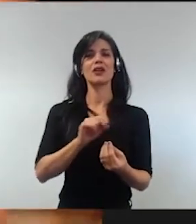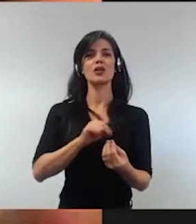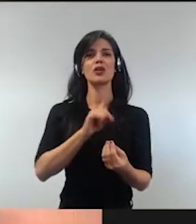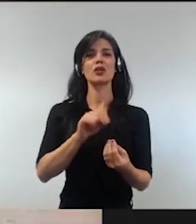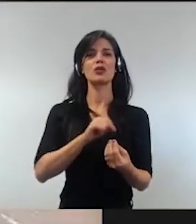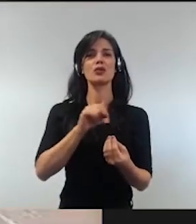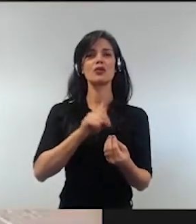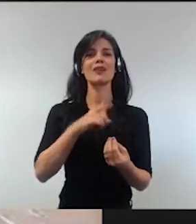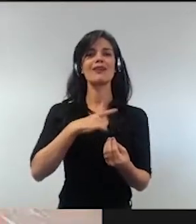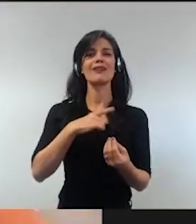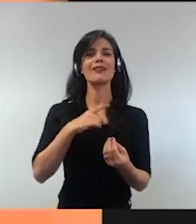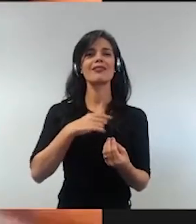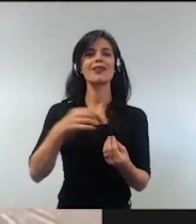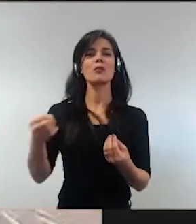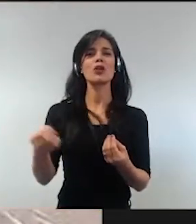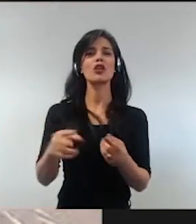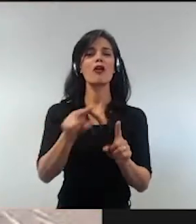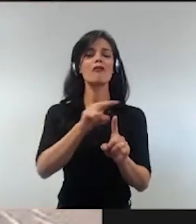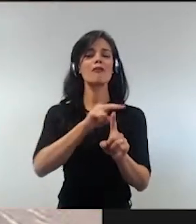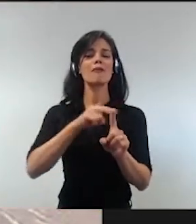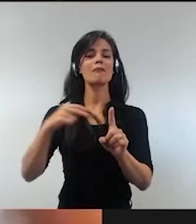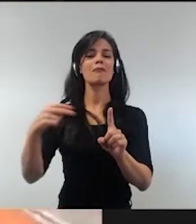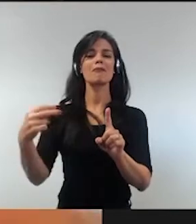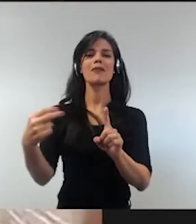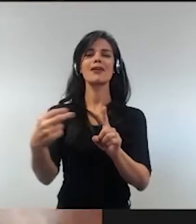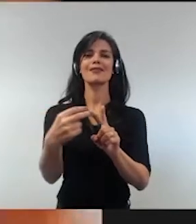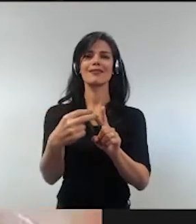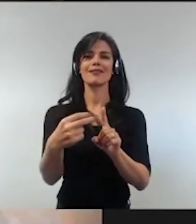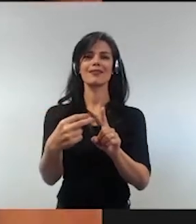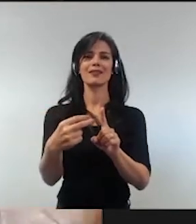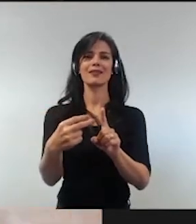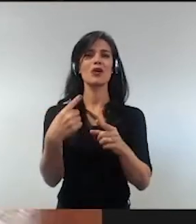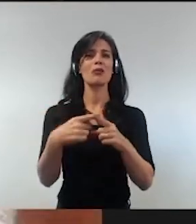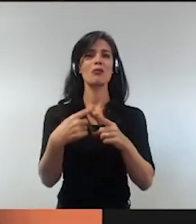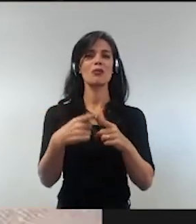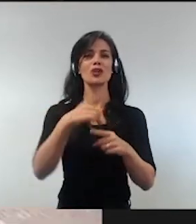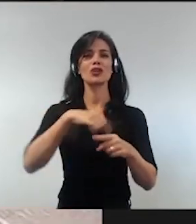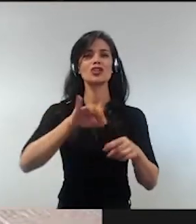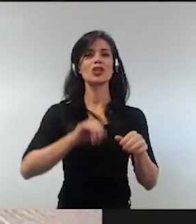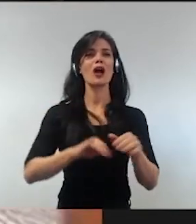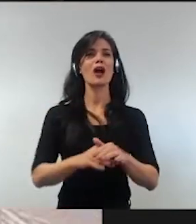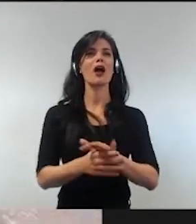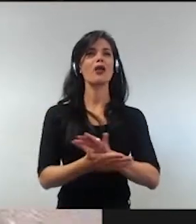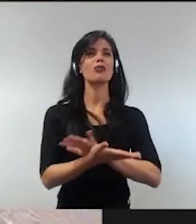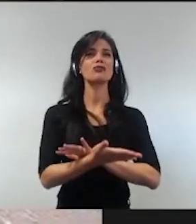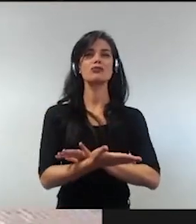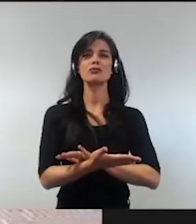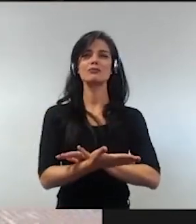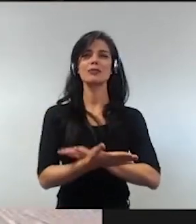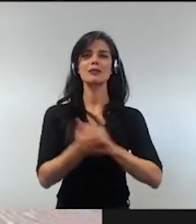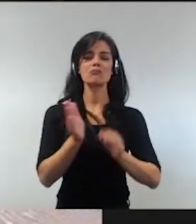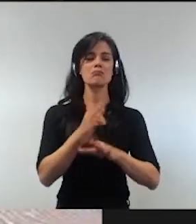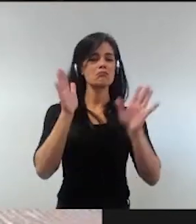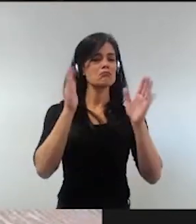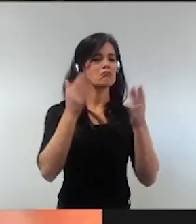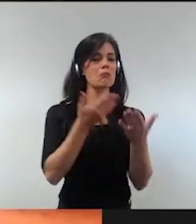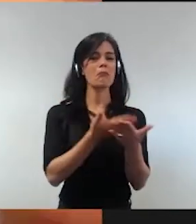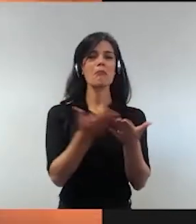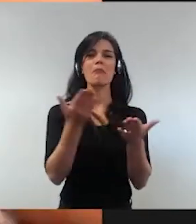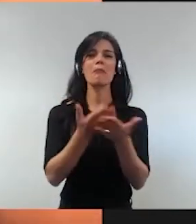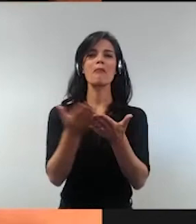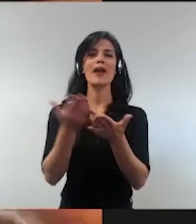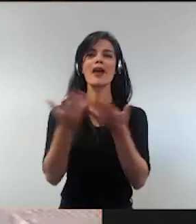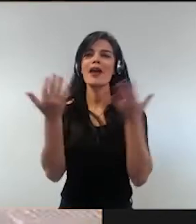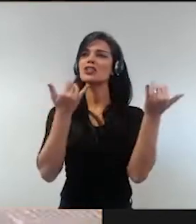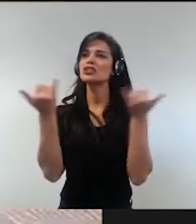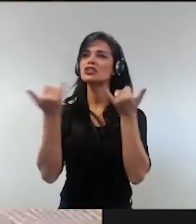novas percepções aquilo que fica, por assim dizer, perdido nesse cotidiano,